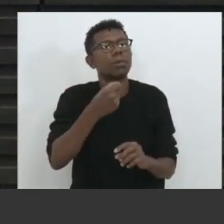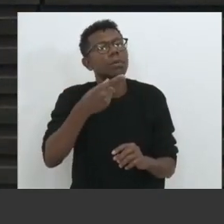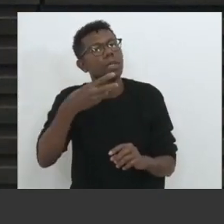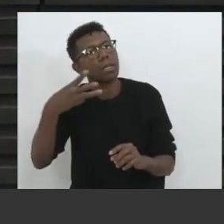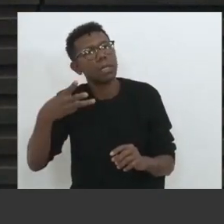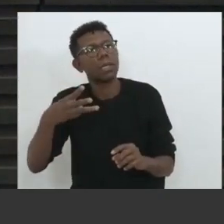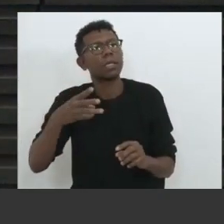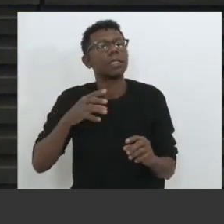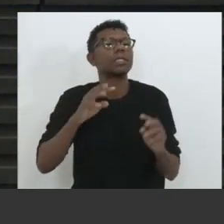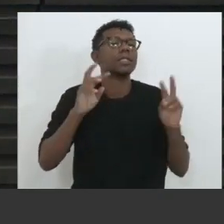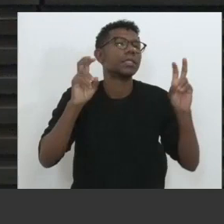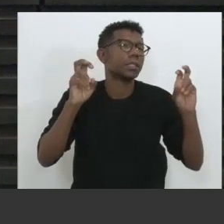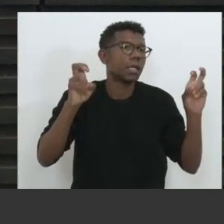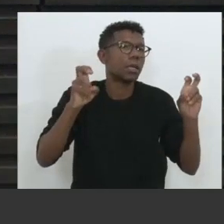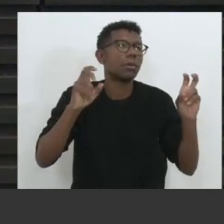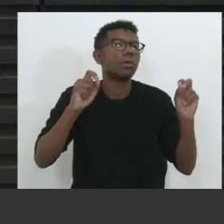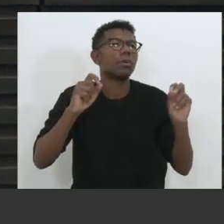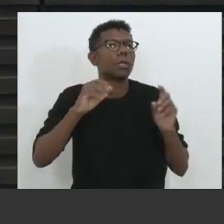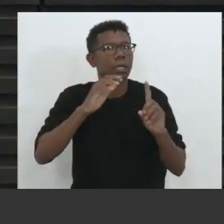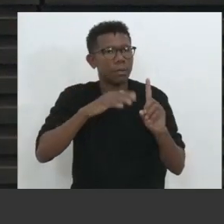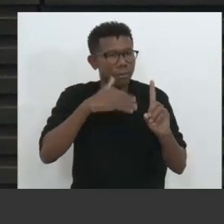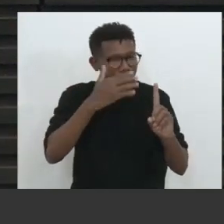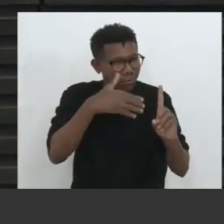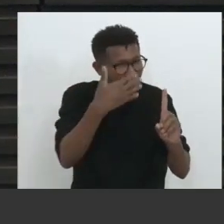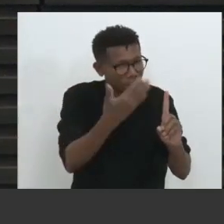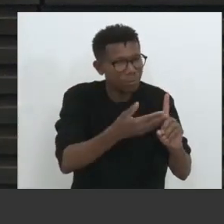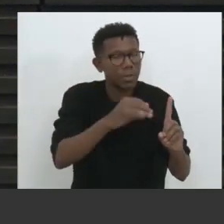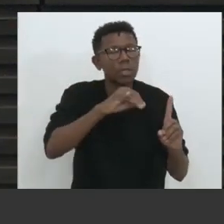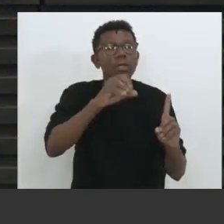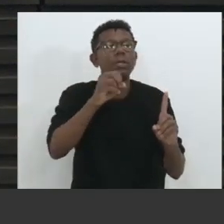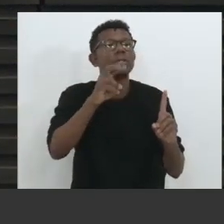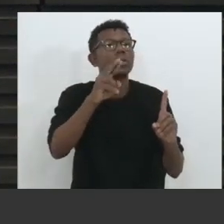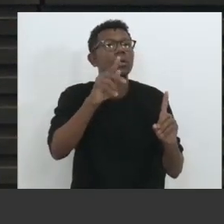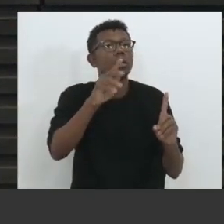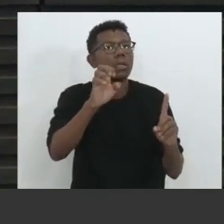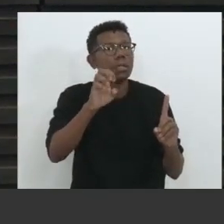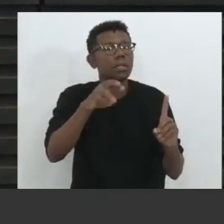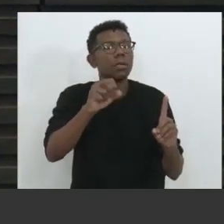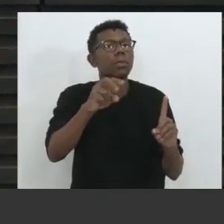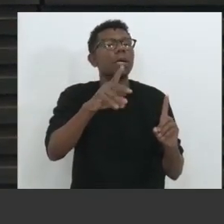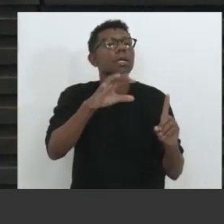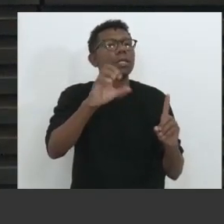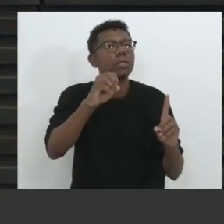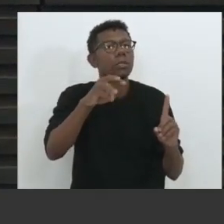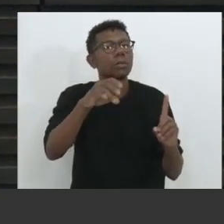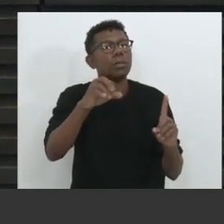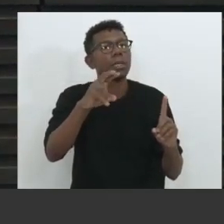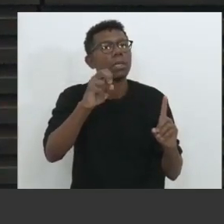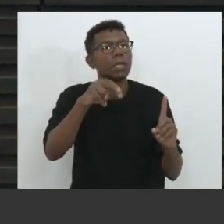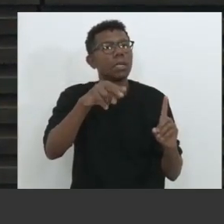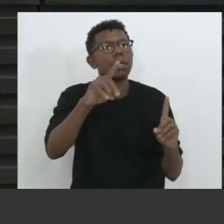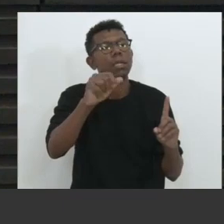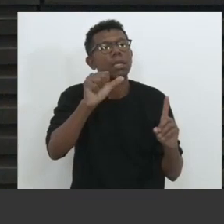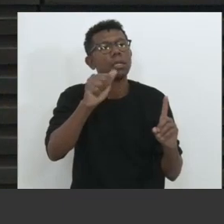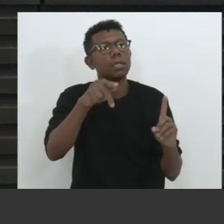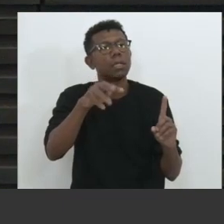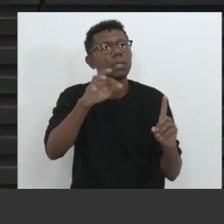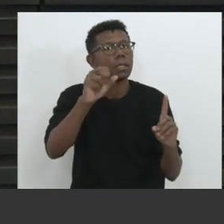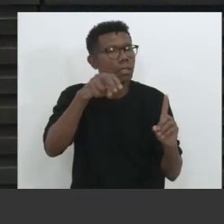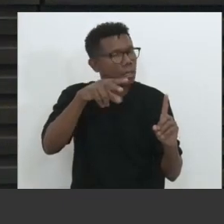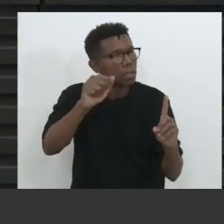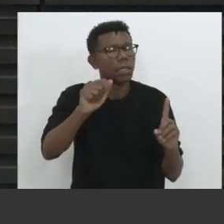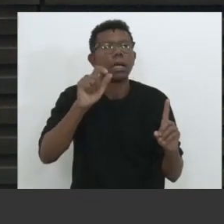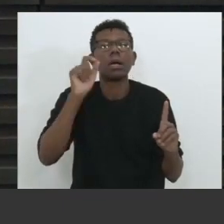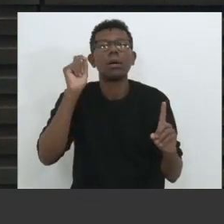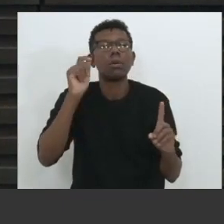guarulhense ao ilustríssimo Senhor Jorge Márcio Miranda Santana para presidir esta sessão